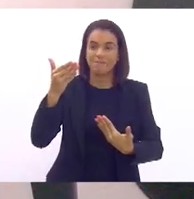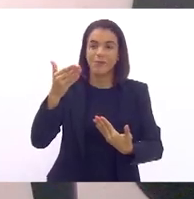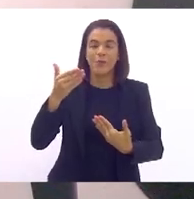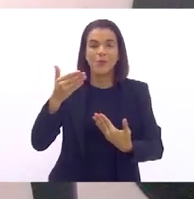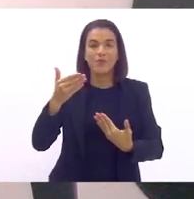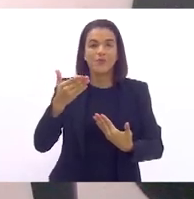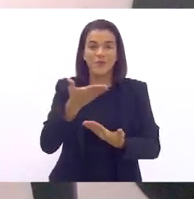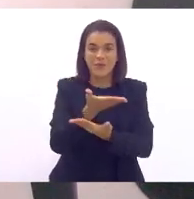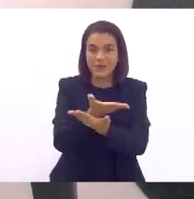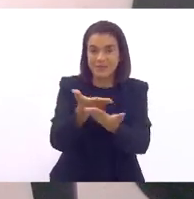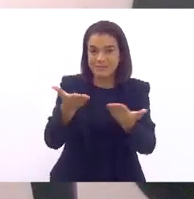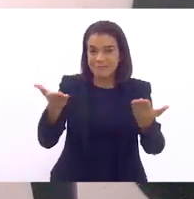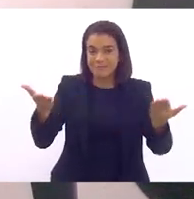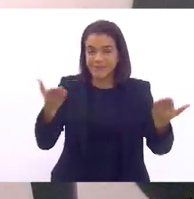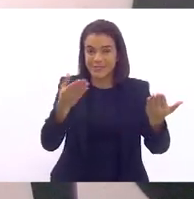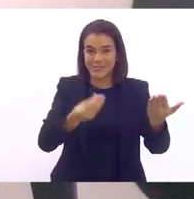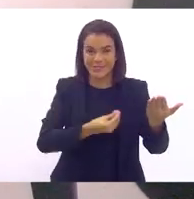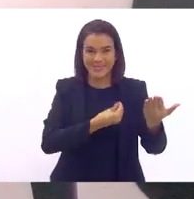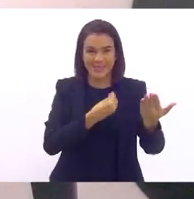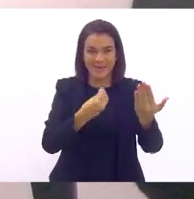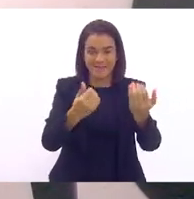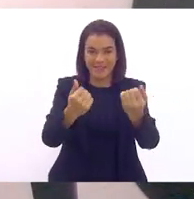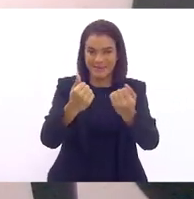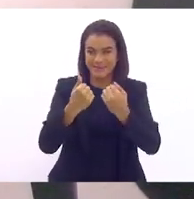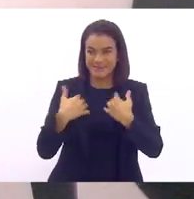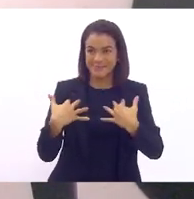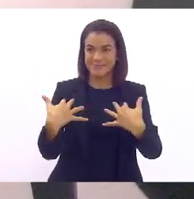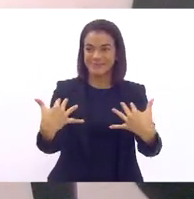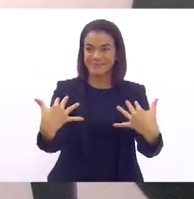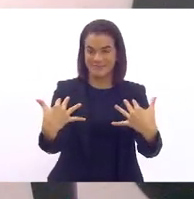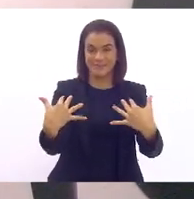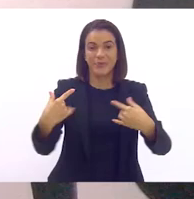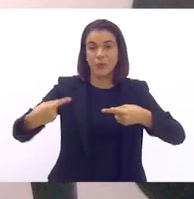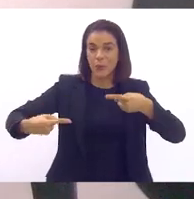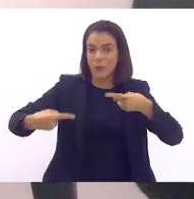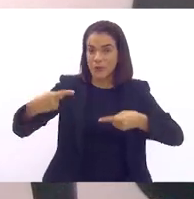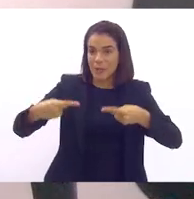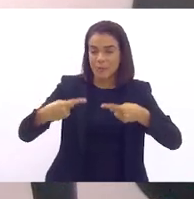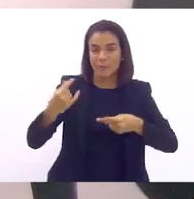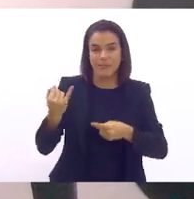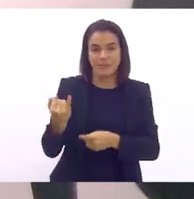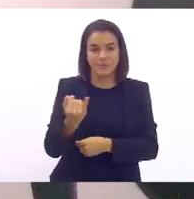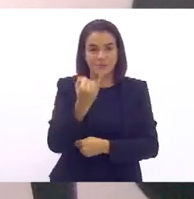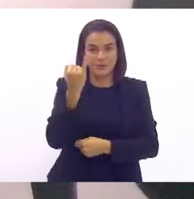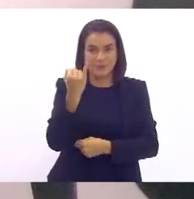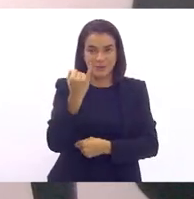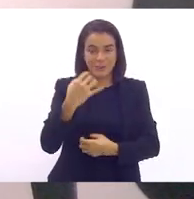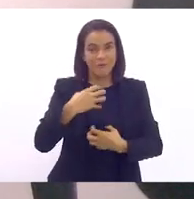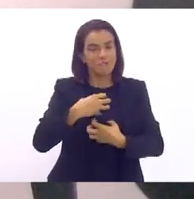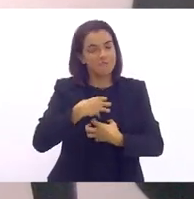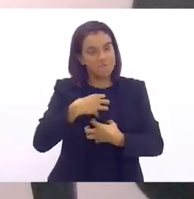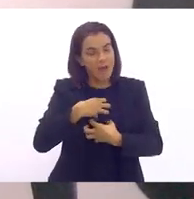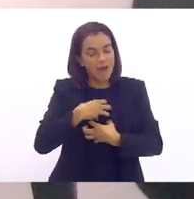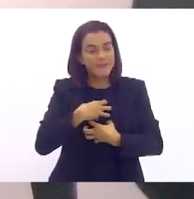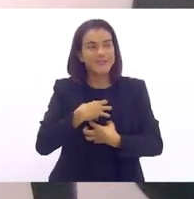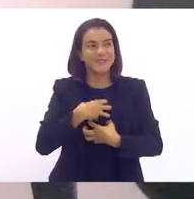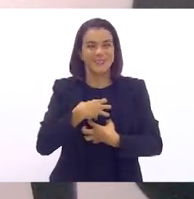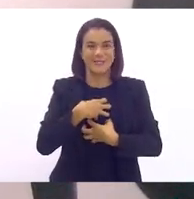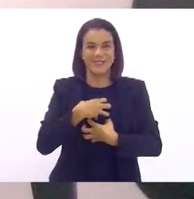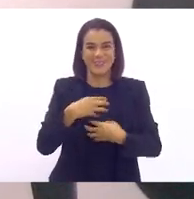o carinho que vocês tiveram de estar presente nessa manhã nesse debate tão importante eu saio daqui não é com